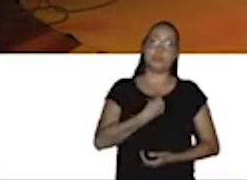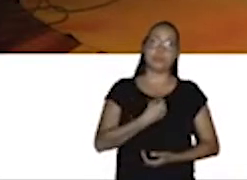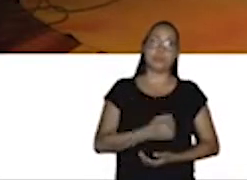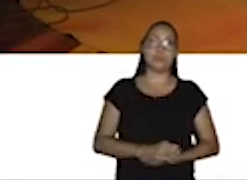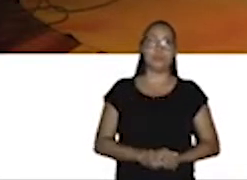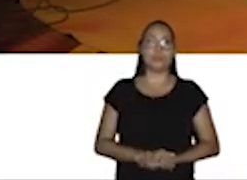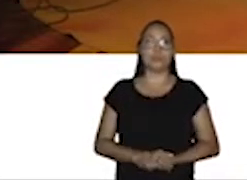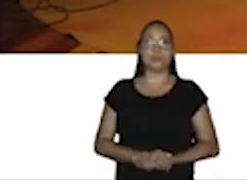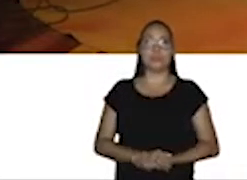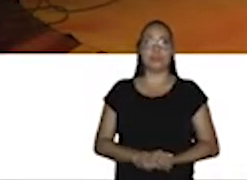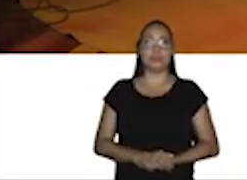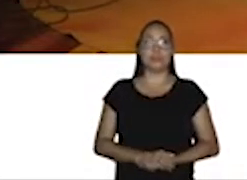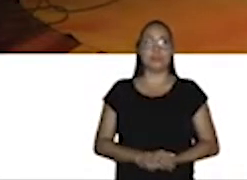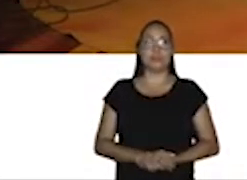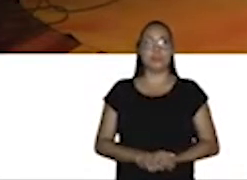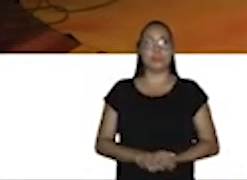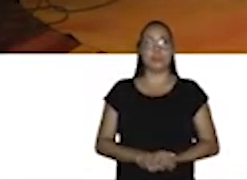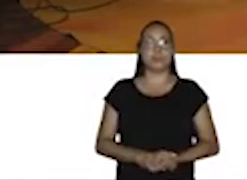segue seu.